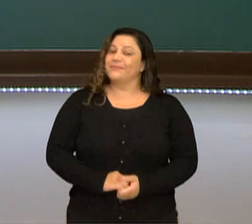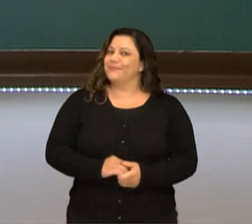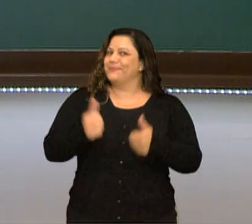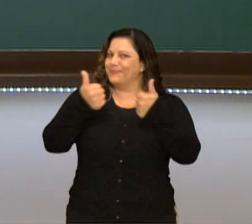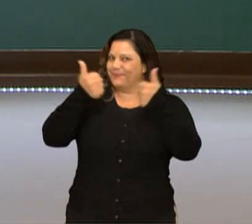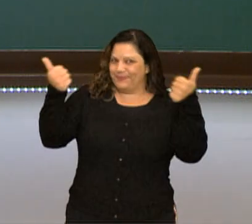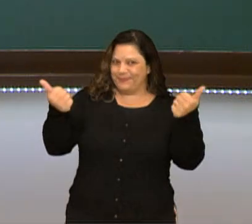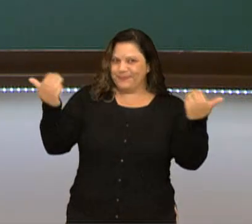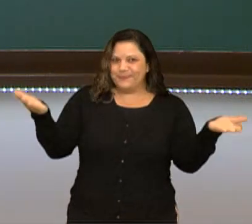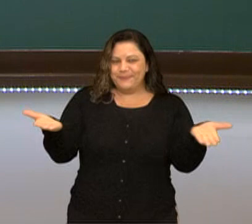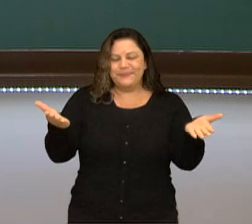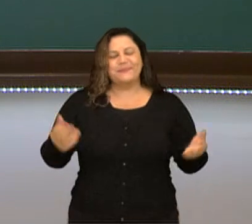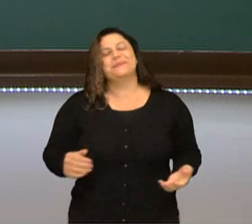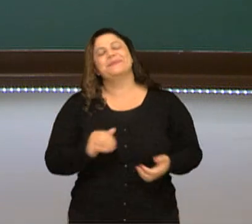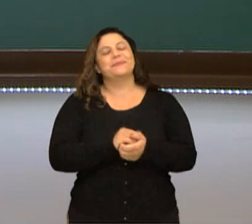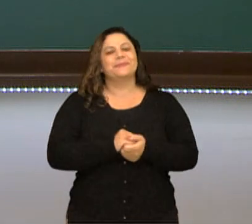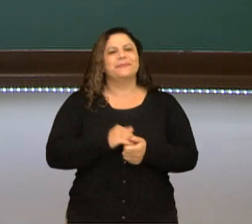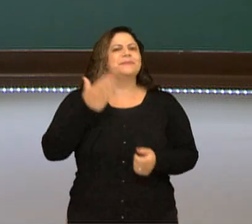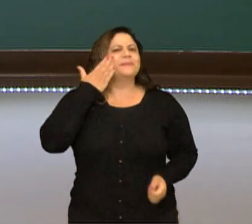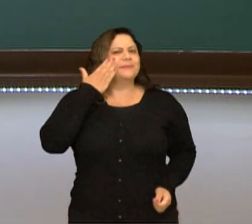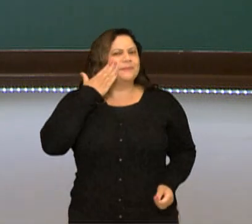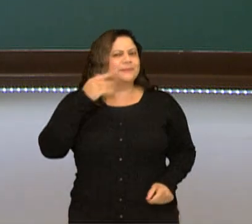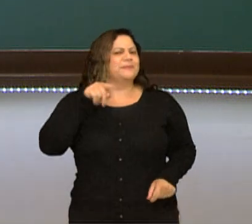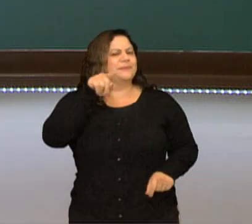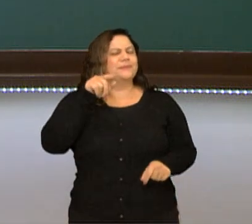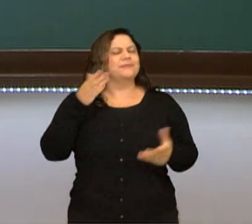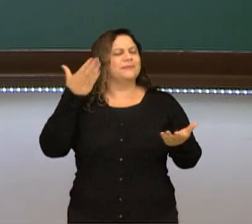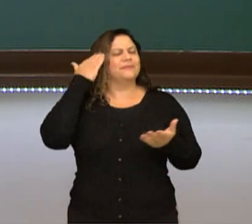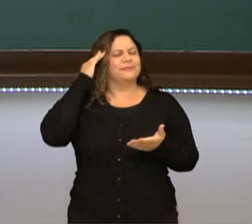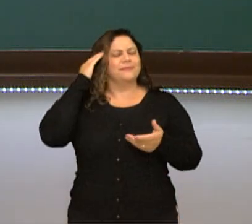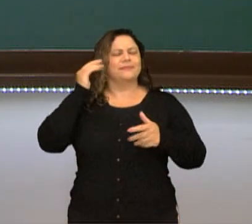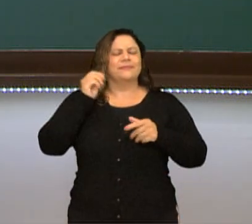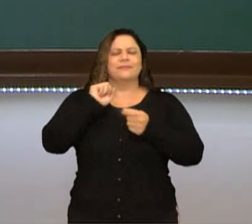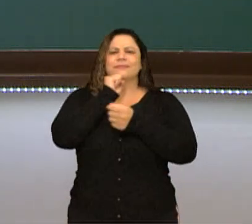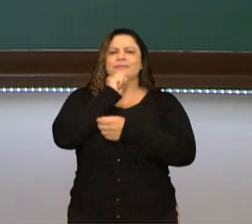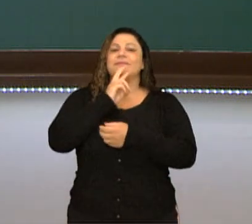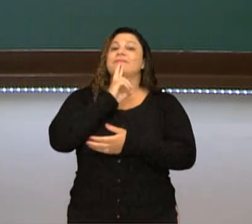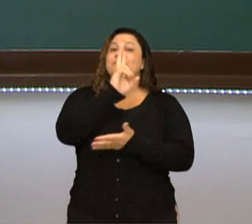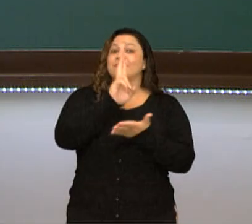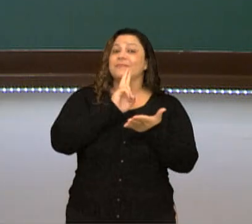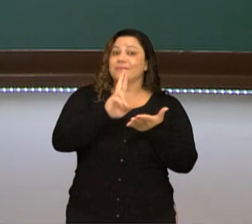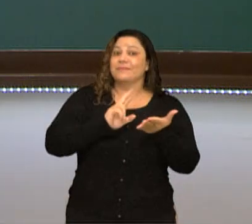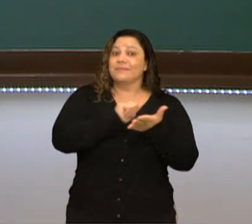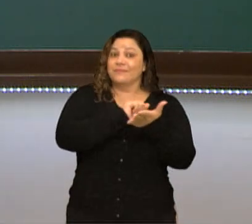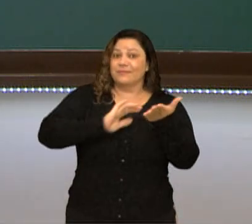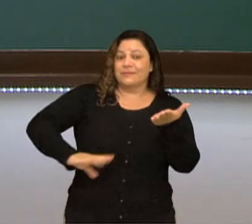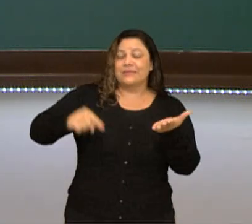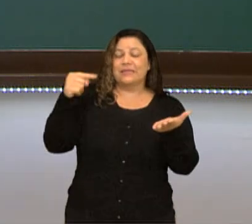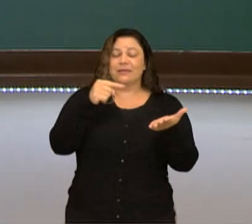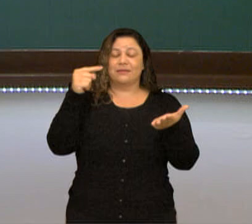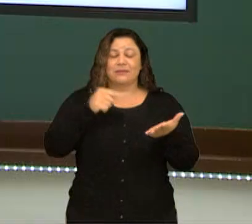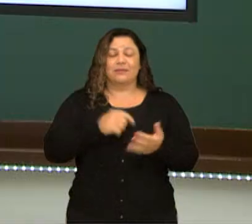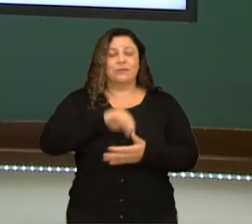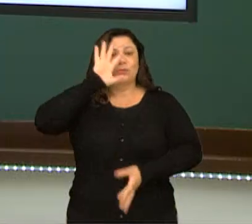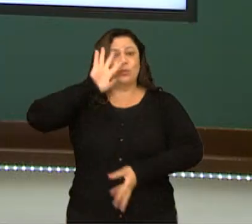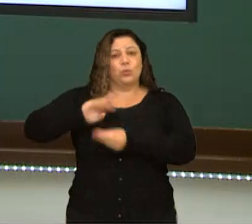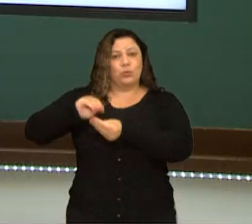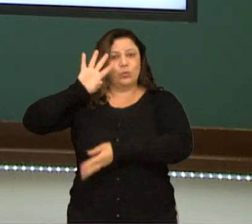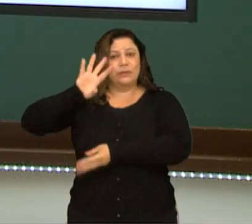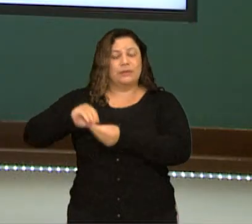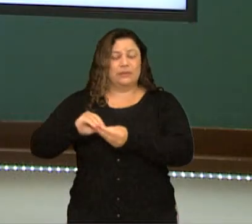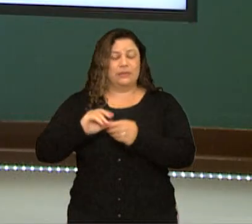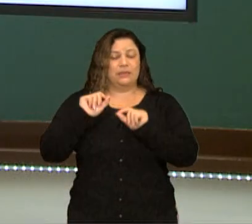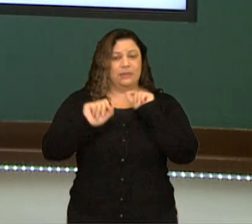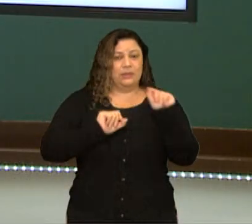Muito bem, sei que você trabalhou nesta questão. Confere comigo aqui a solução. A resposta